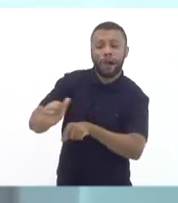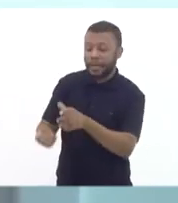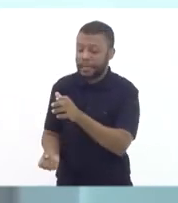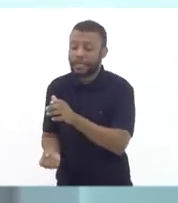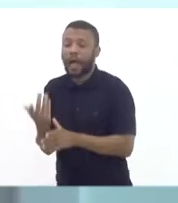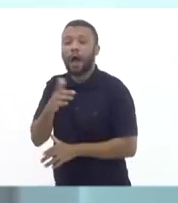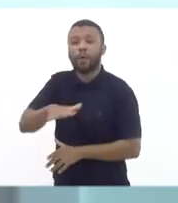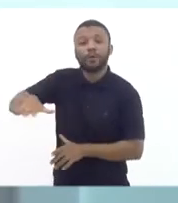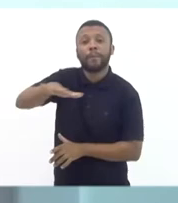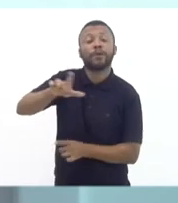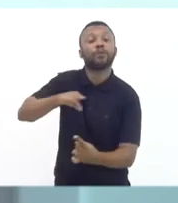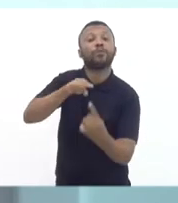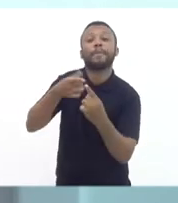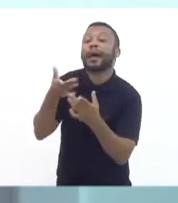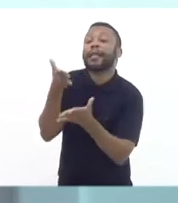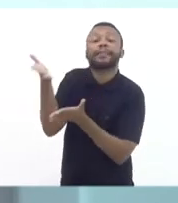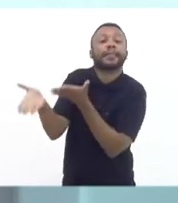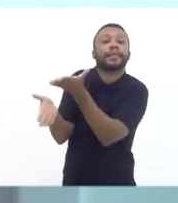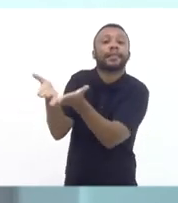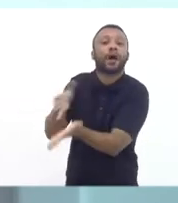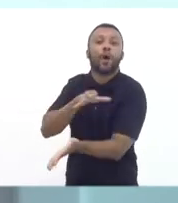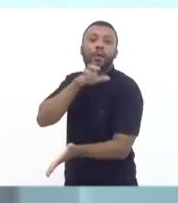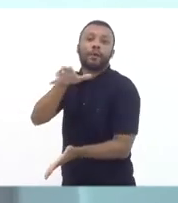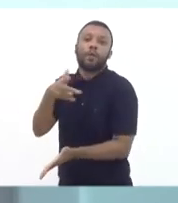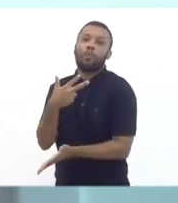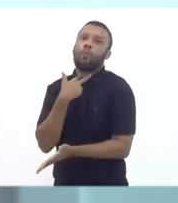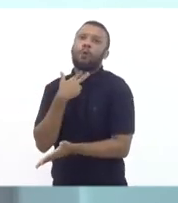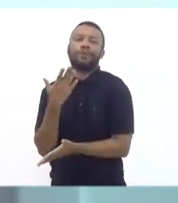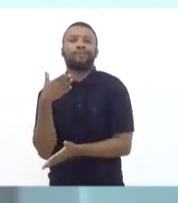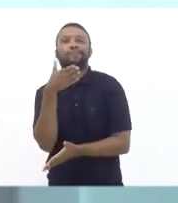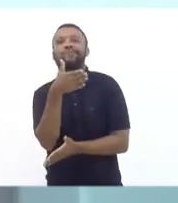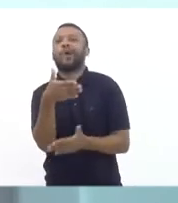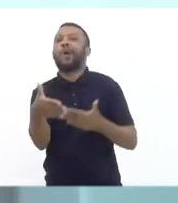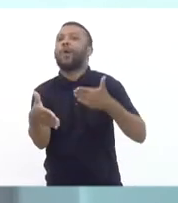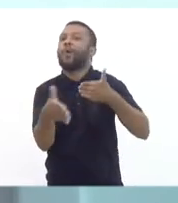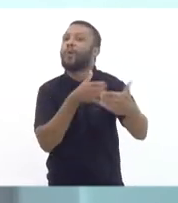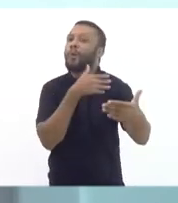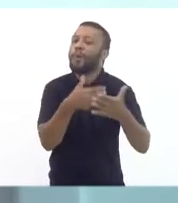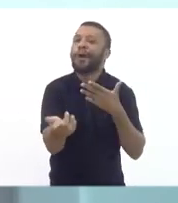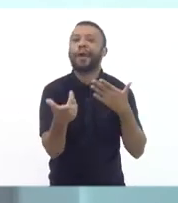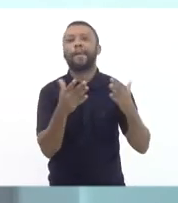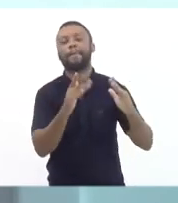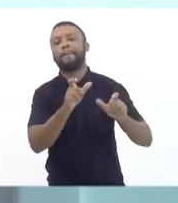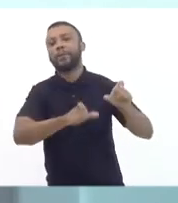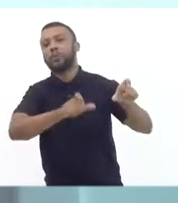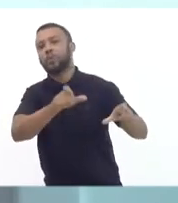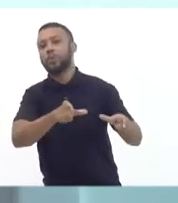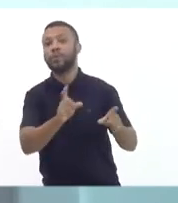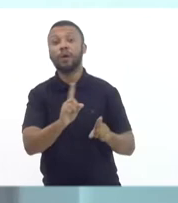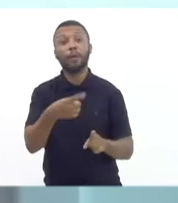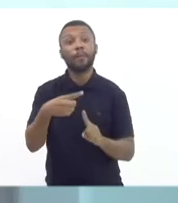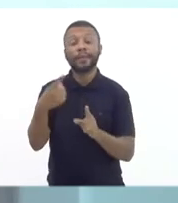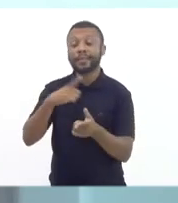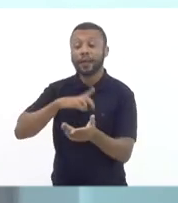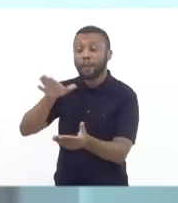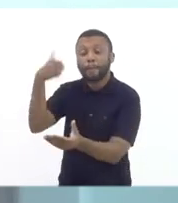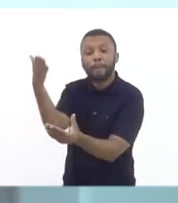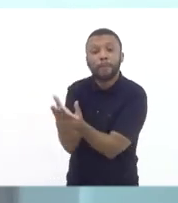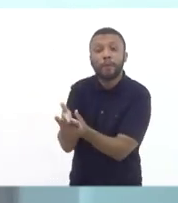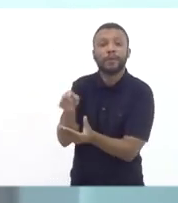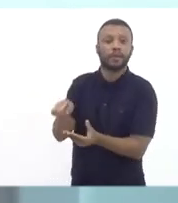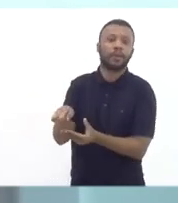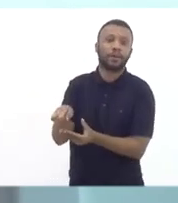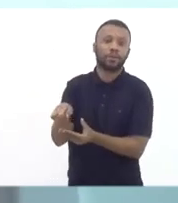trate esse animal. Porque esse animal ele não pode ir para a casa de qualquer uma pessoa, porque ele está sob júdice. Então, nada mais justo, vereador,